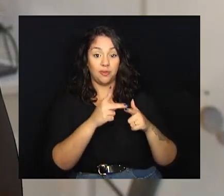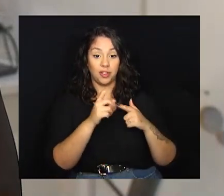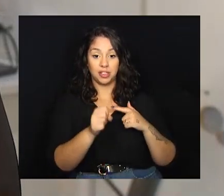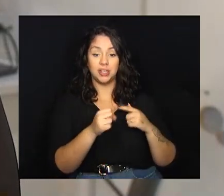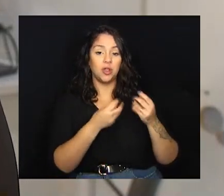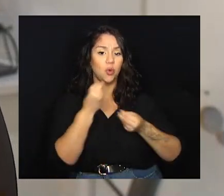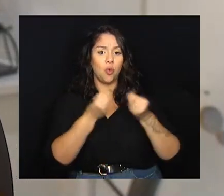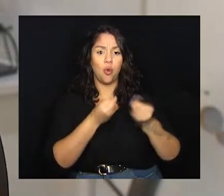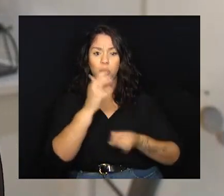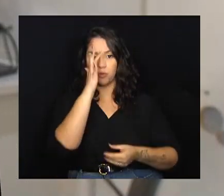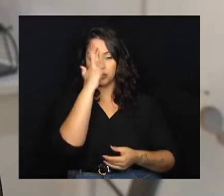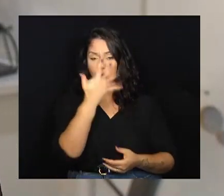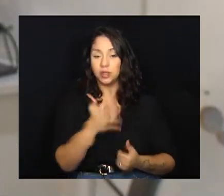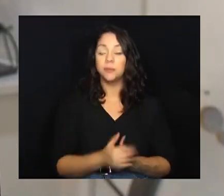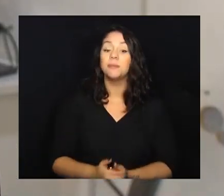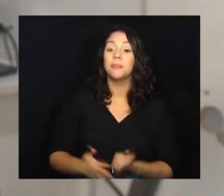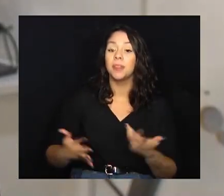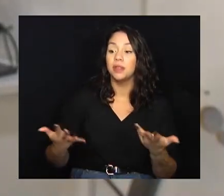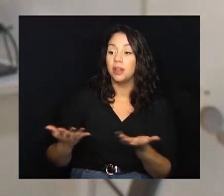esse programa Camila